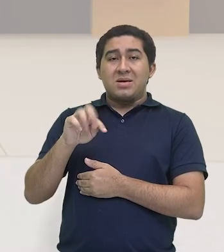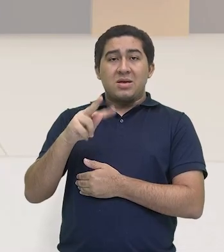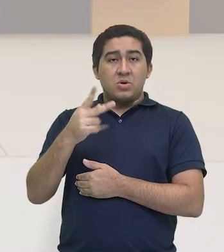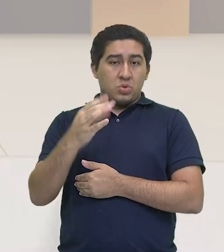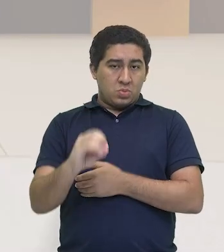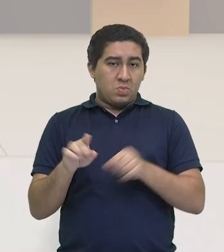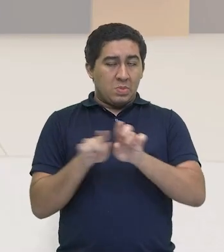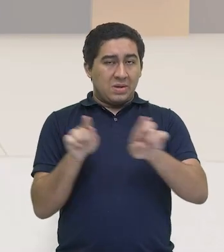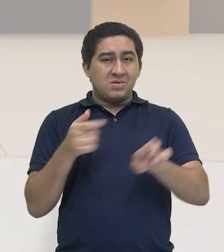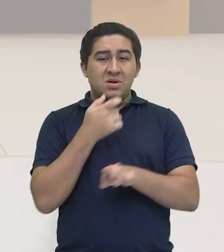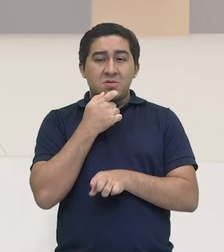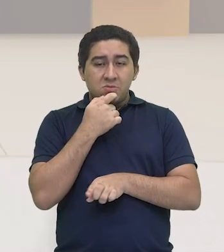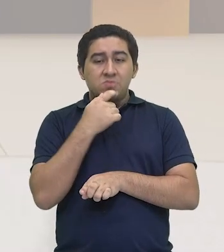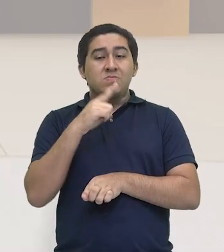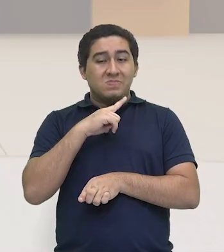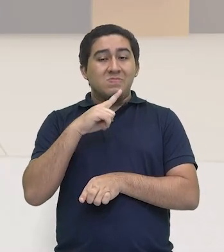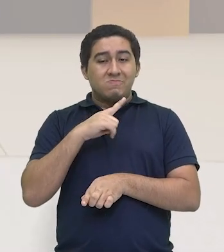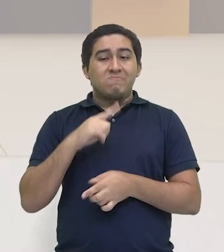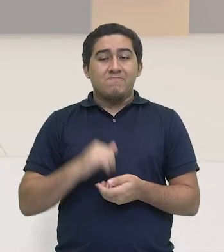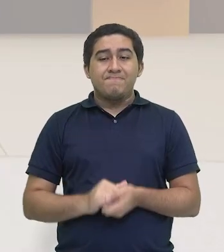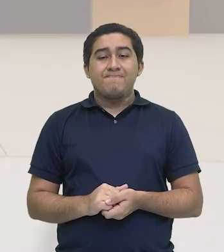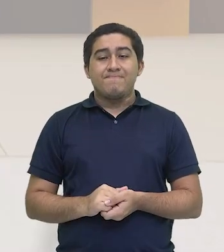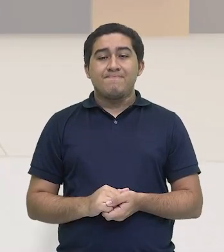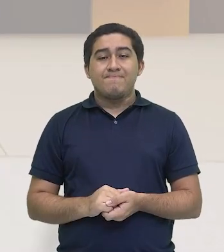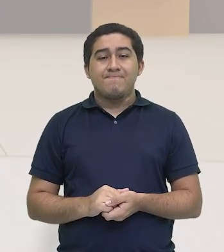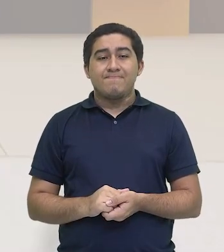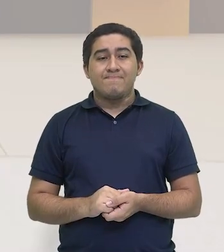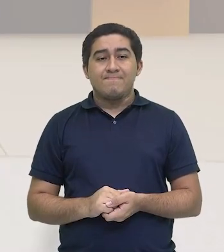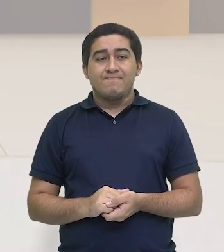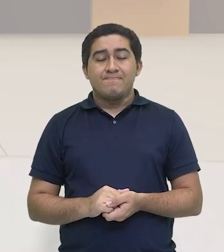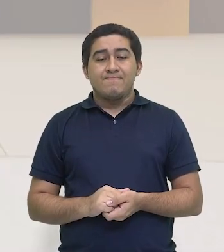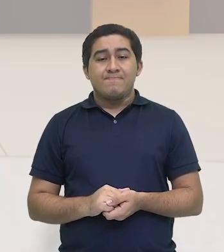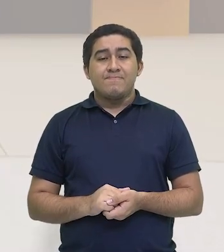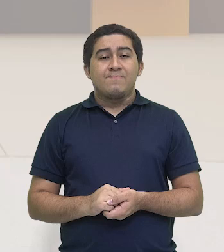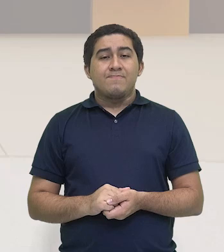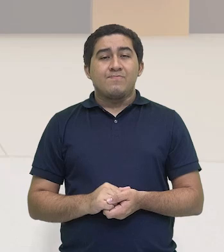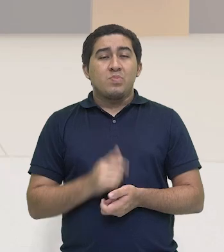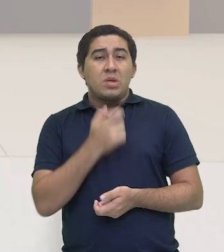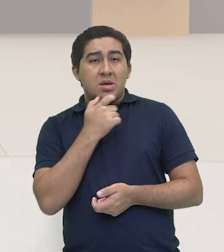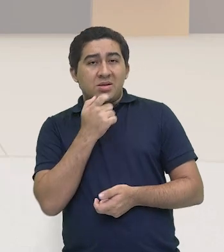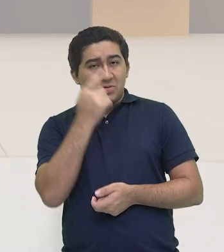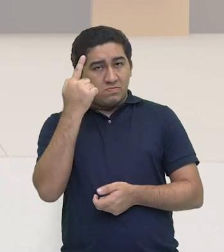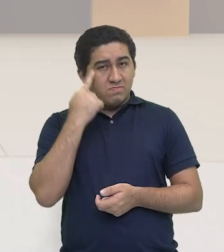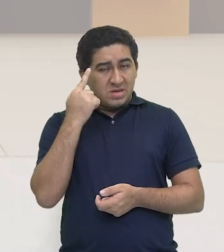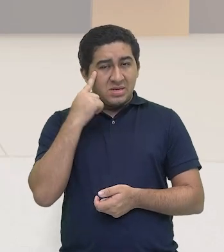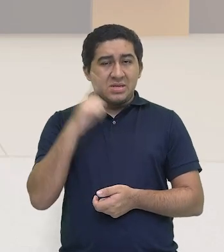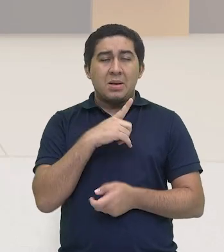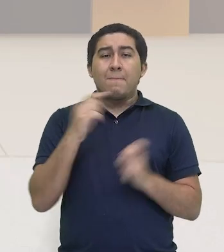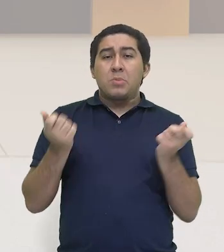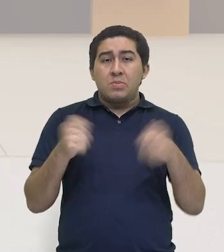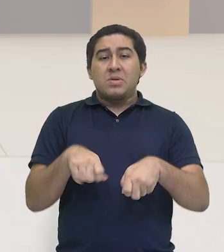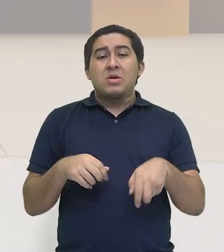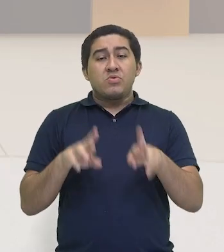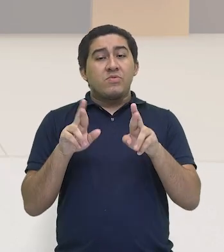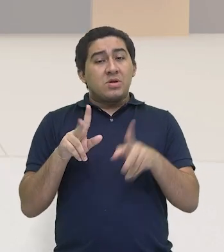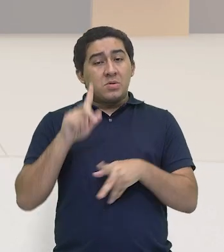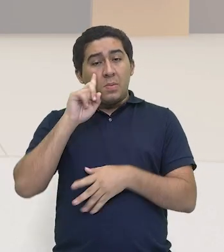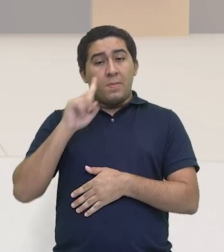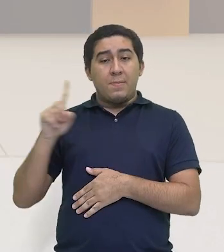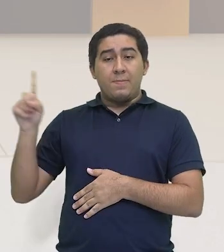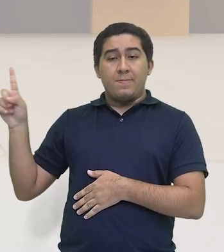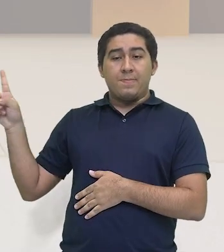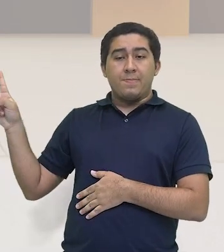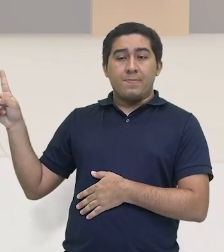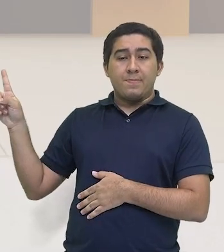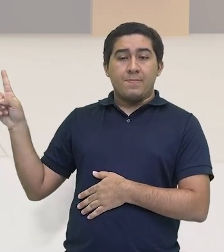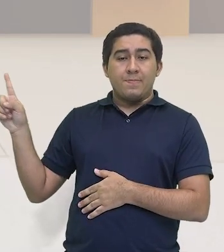o nome mais técnico é barqueiro ou piloto de embarcação. E em inglês, professora? Então, temos possibilidades aí. Pode ser boat operator